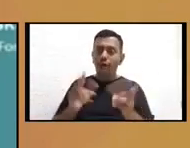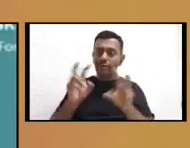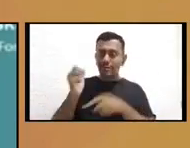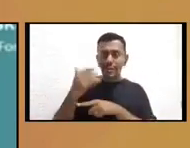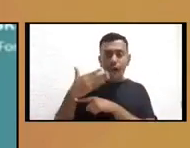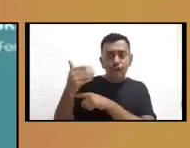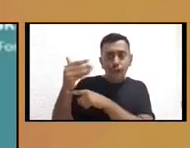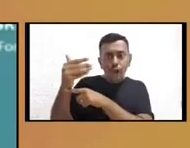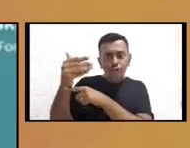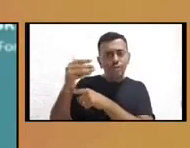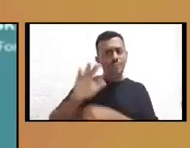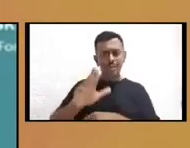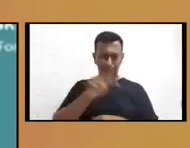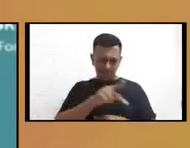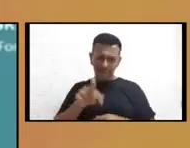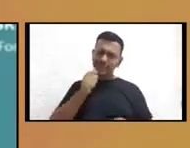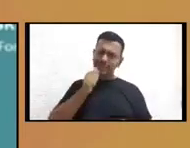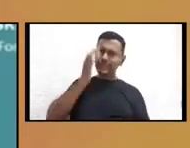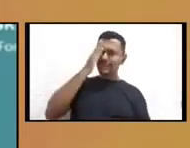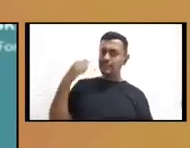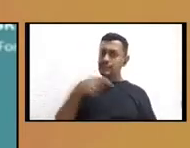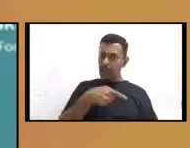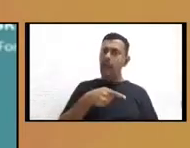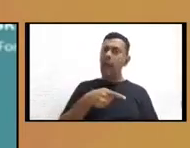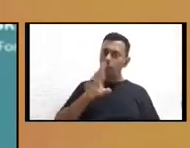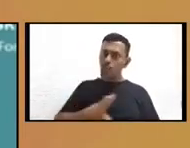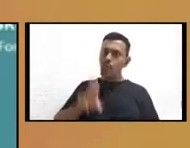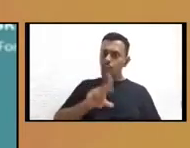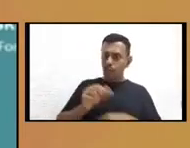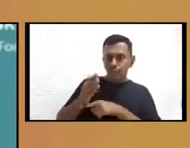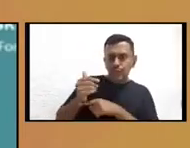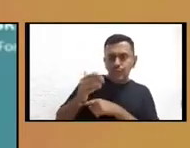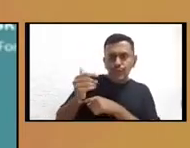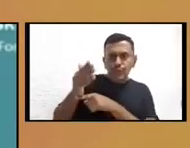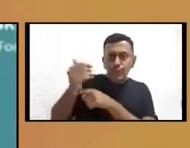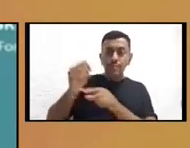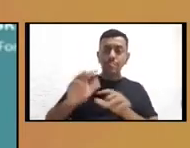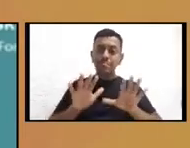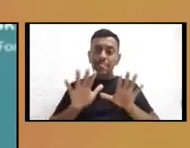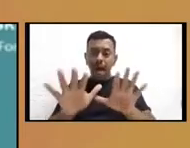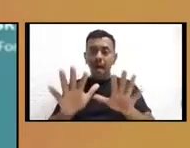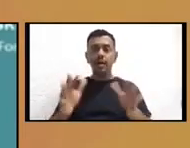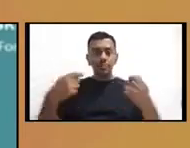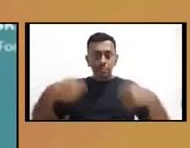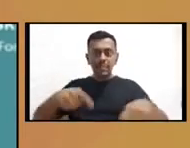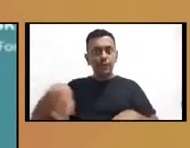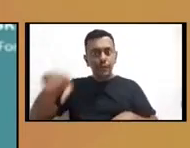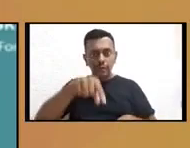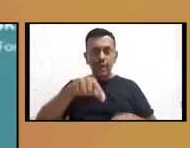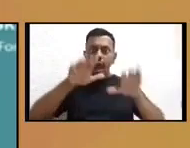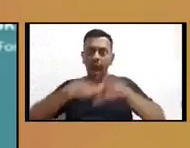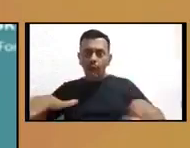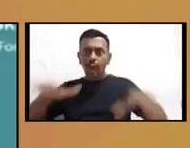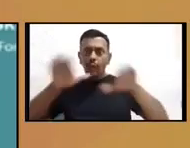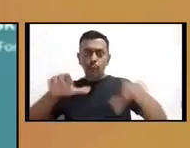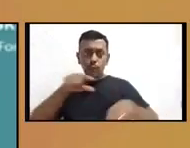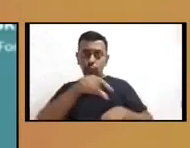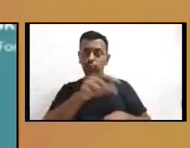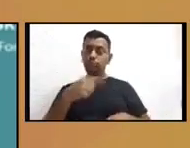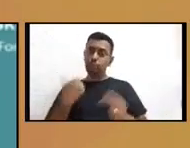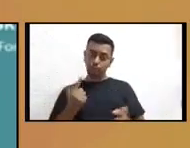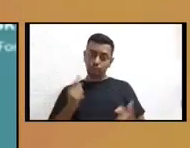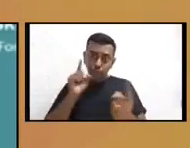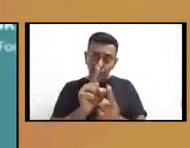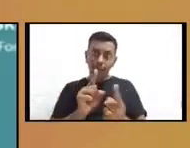mas nesse momento você precisa chegar a cada um dos seus alunos. Eles não estão mais lá